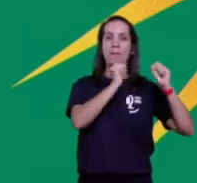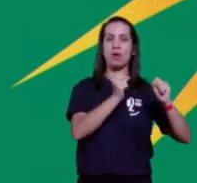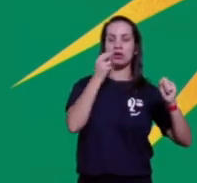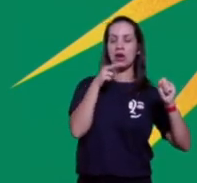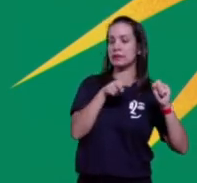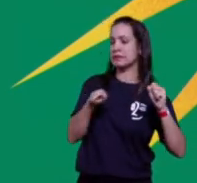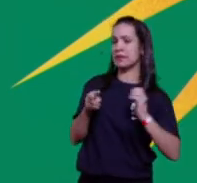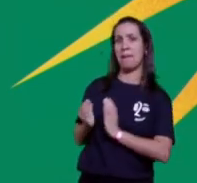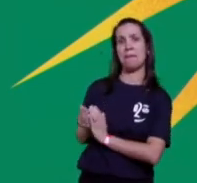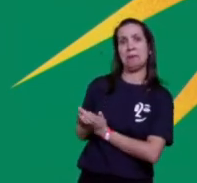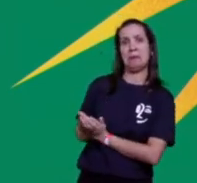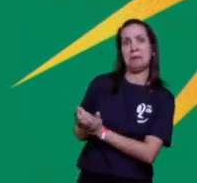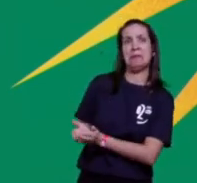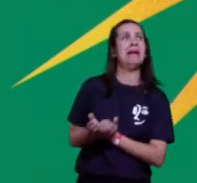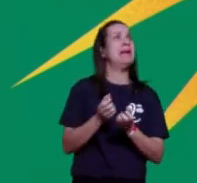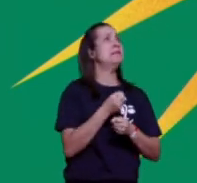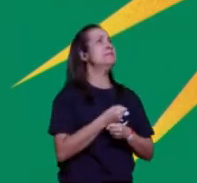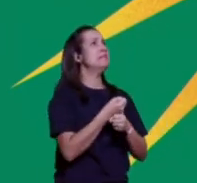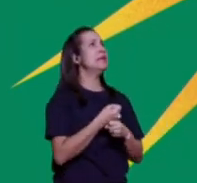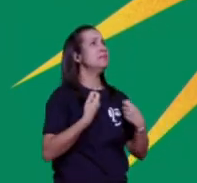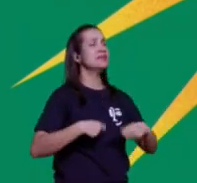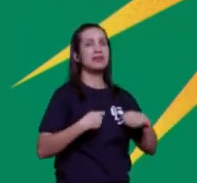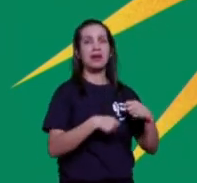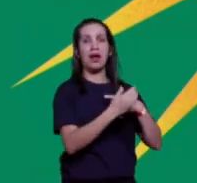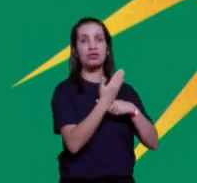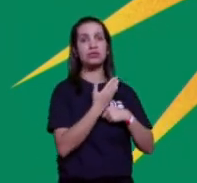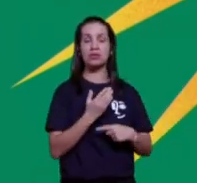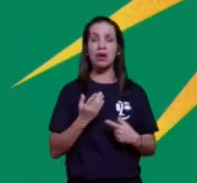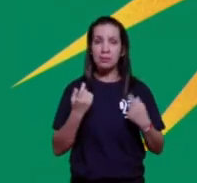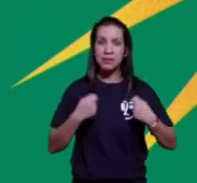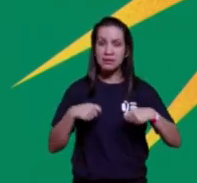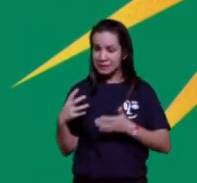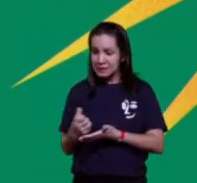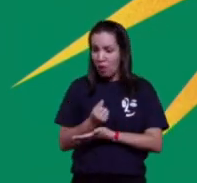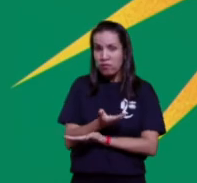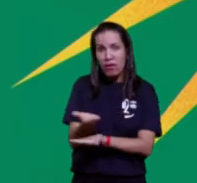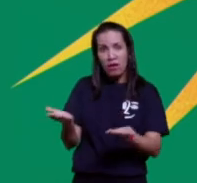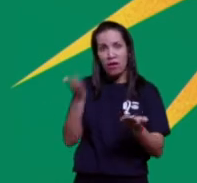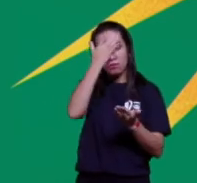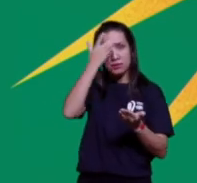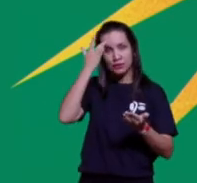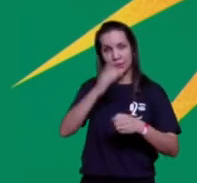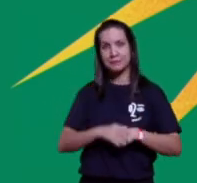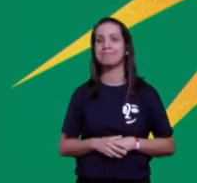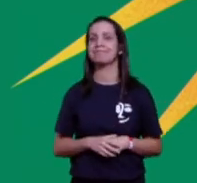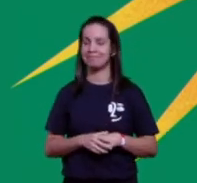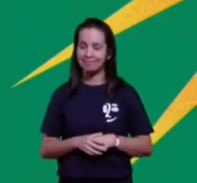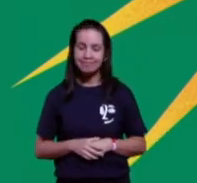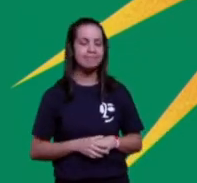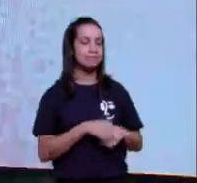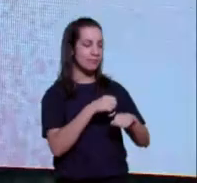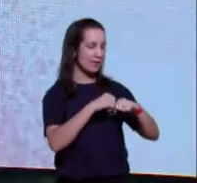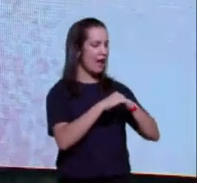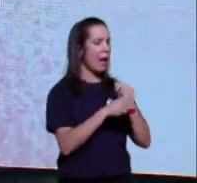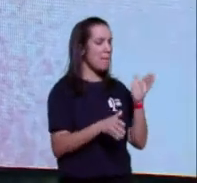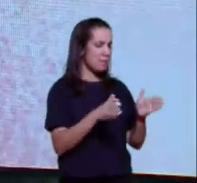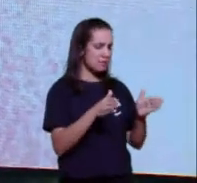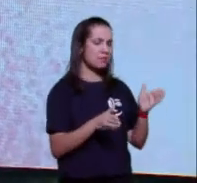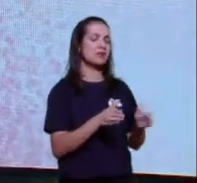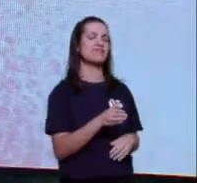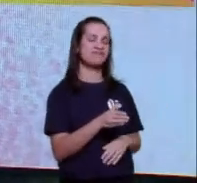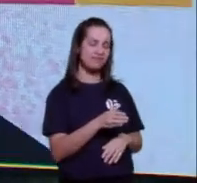Jack, que estão agarrados num pedaço de pau, porque a gente precisa salvar essas pessoas. Isso aí. Não, e a pandemia deu bem essa noção que você acabou